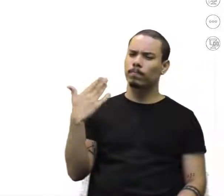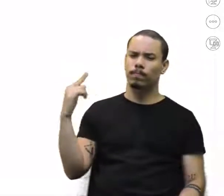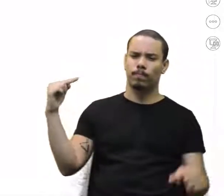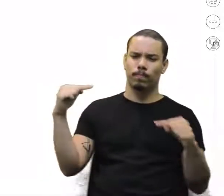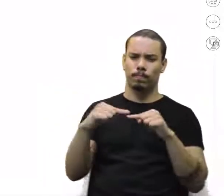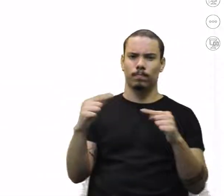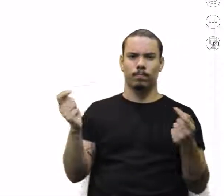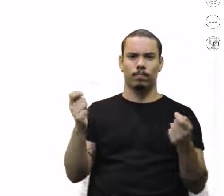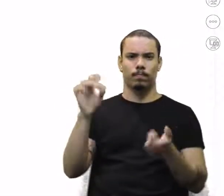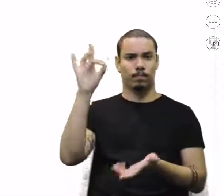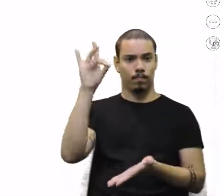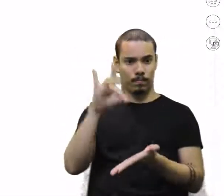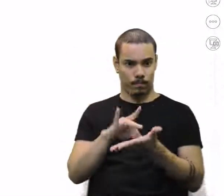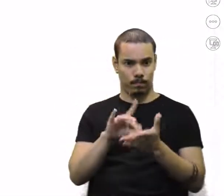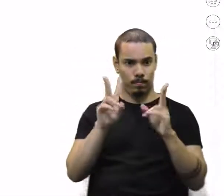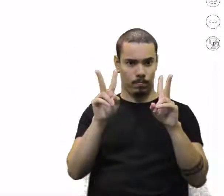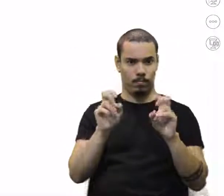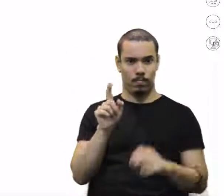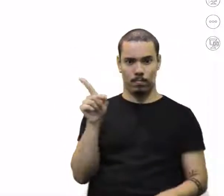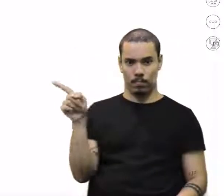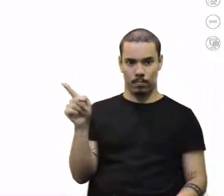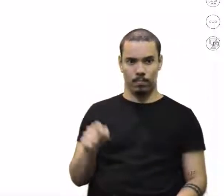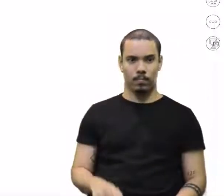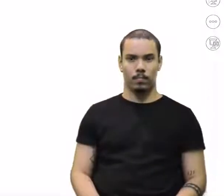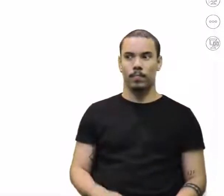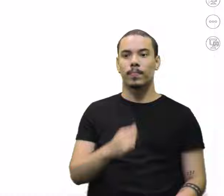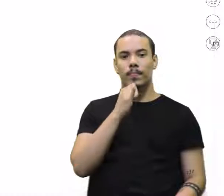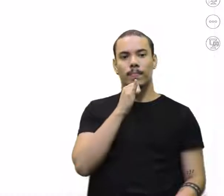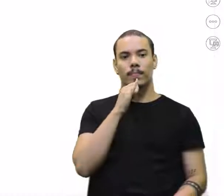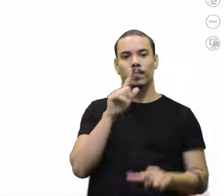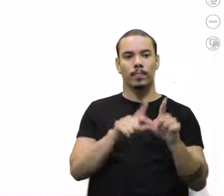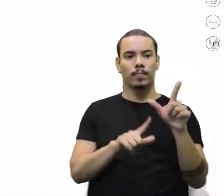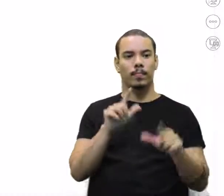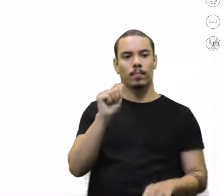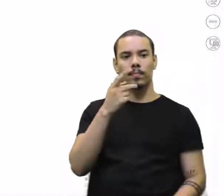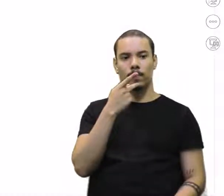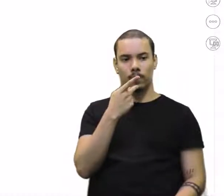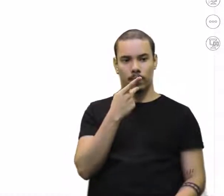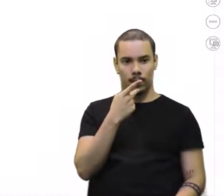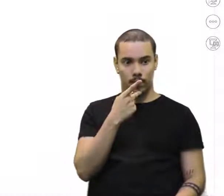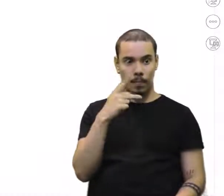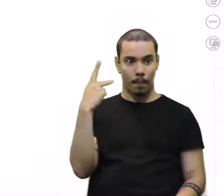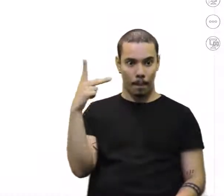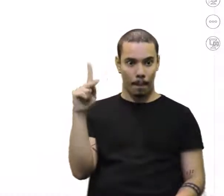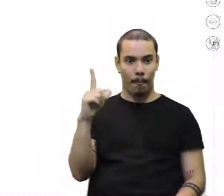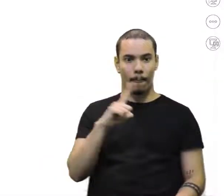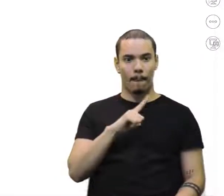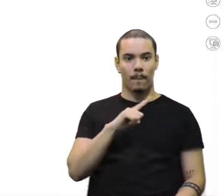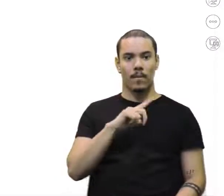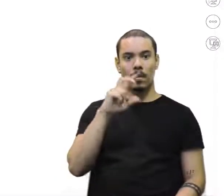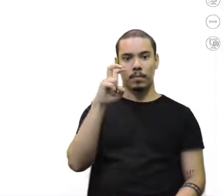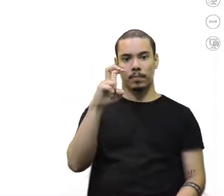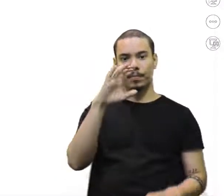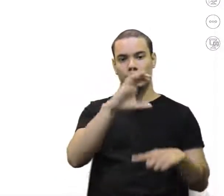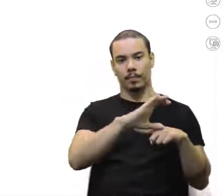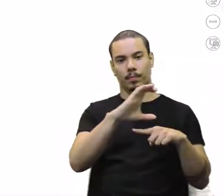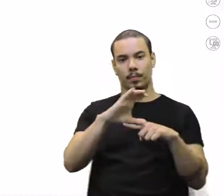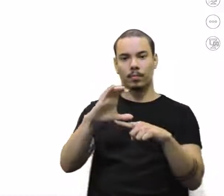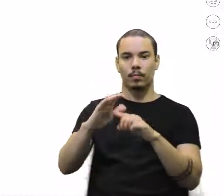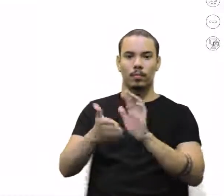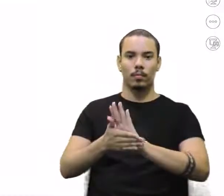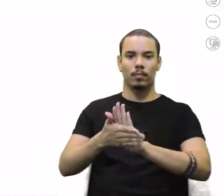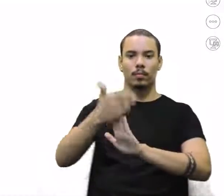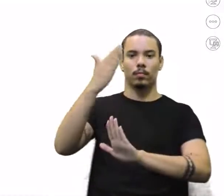está trazendo verdade sobre ela. Por exemplo, na letra A ele fala que nessa estrutura existem 5